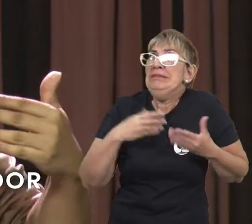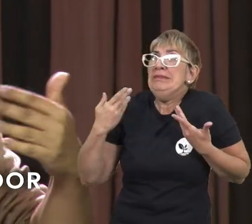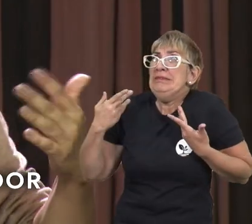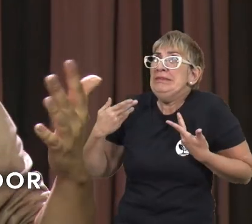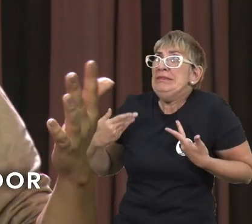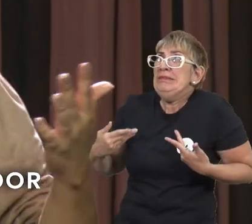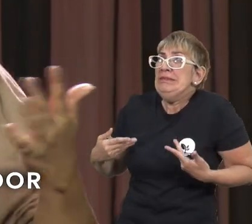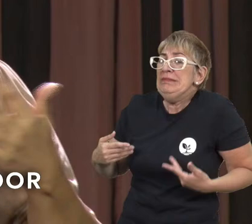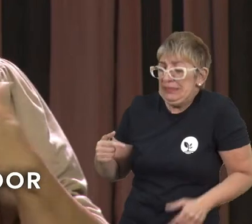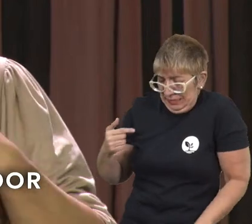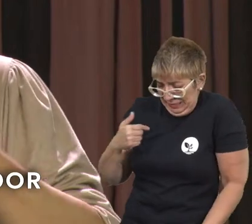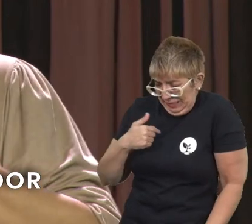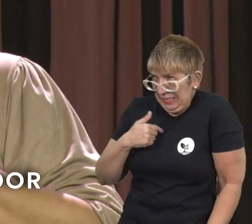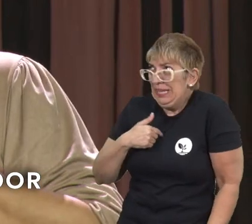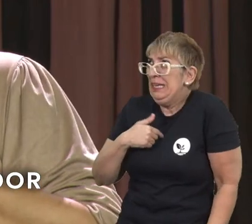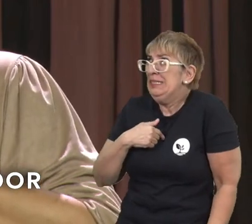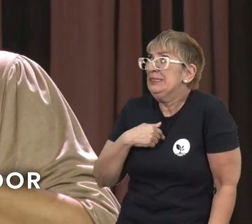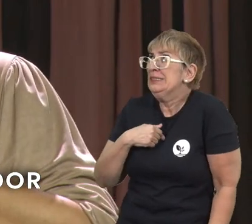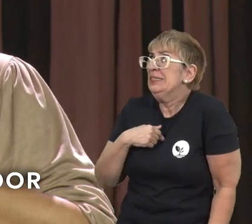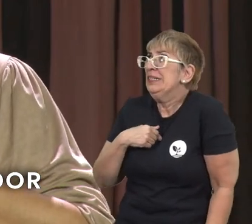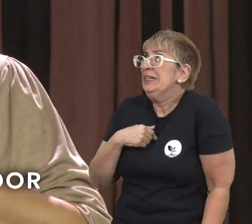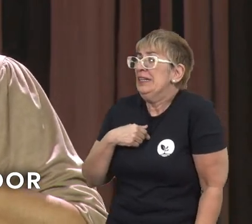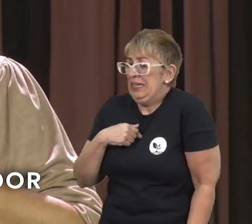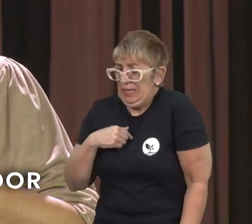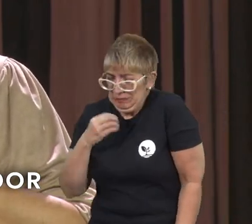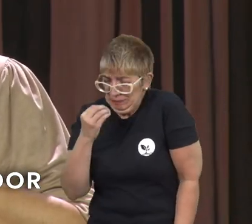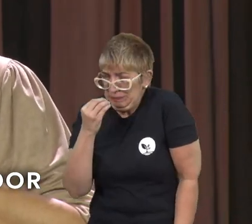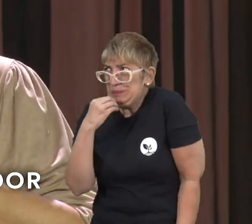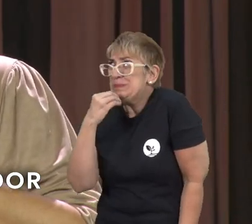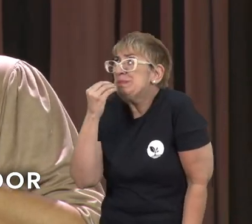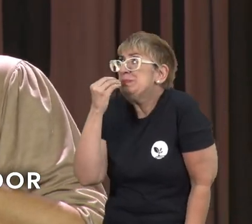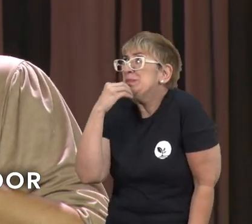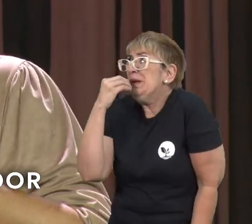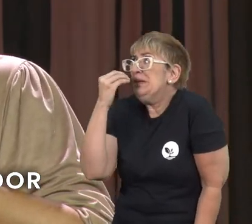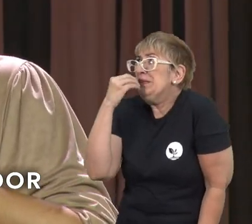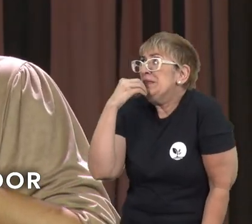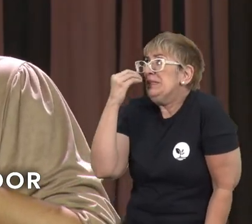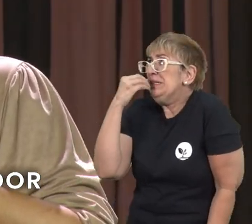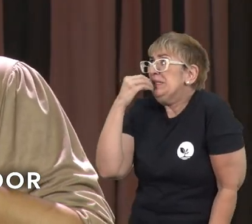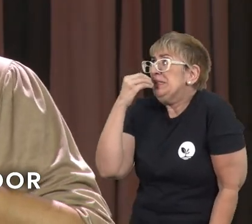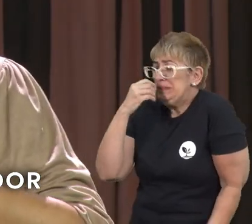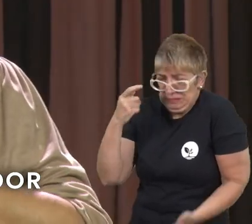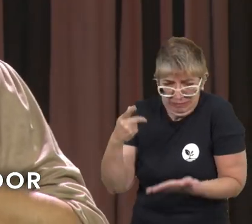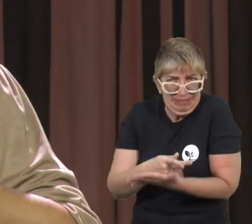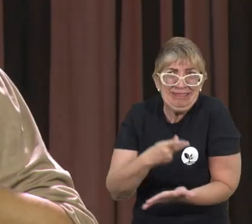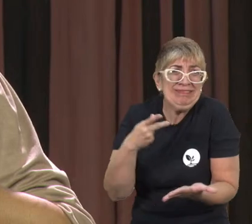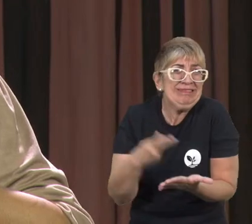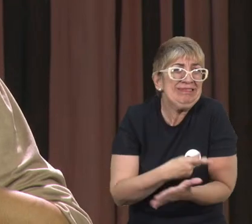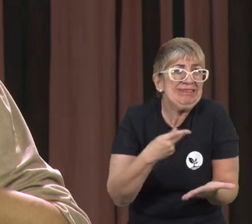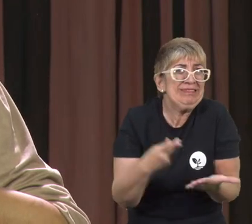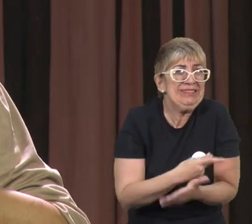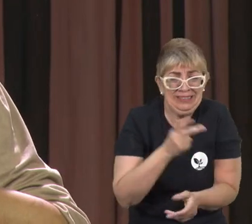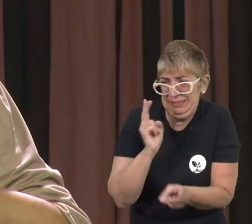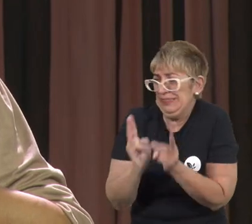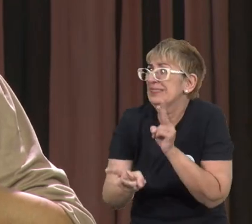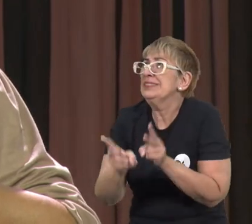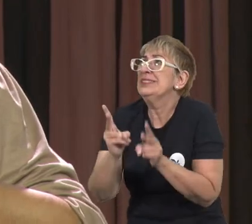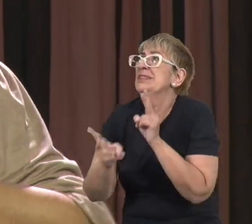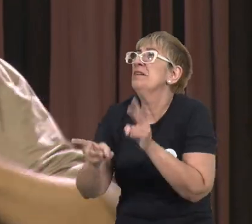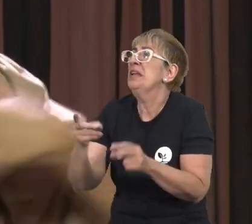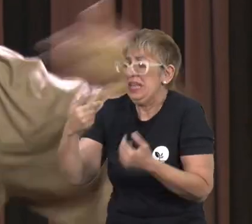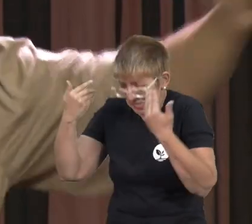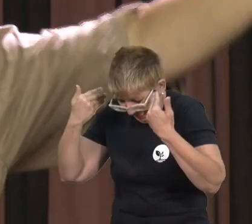pecador, logo eu fraco e tão devedor, logo